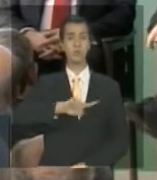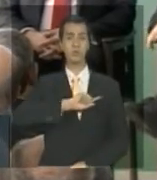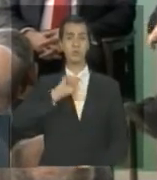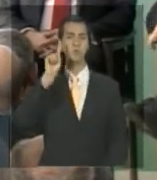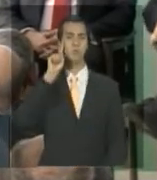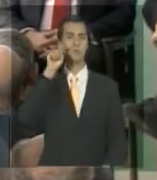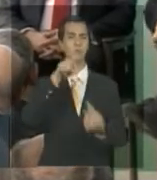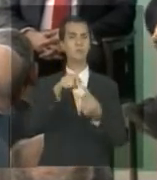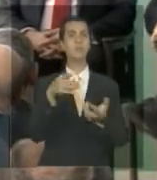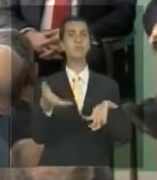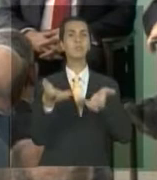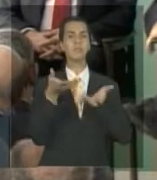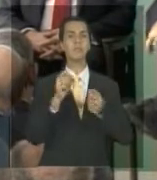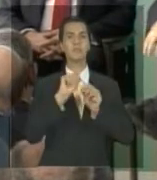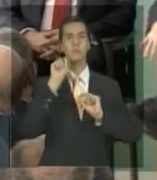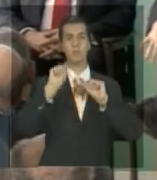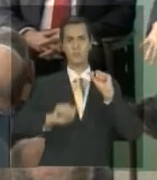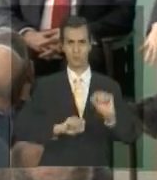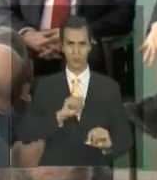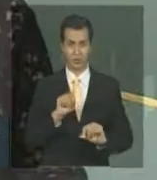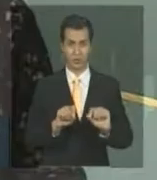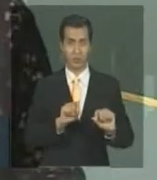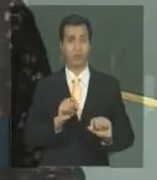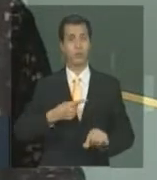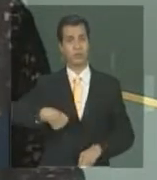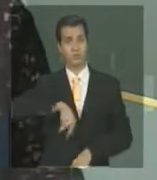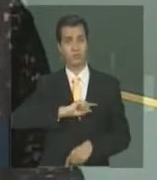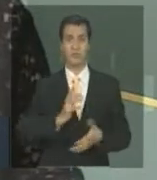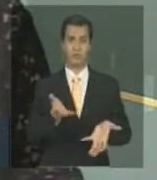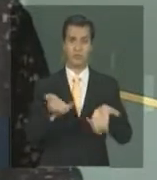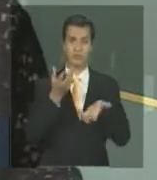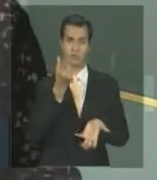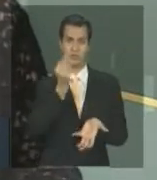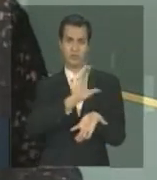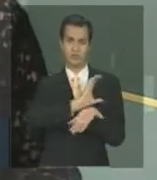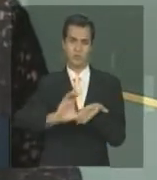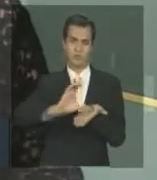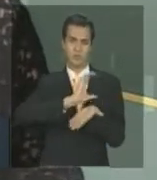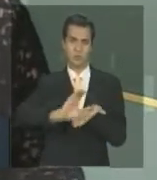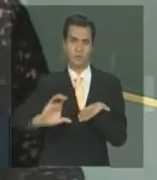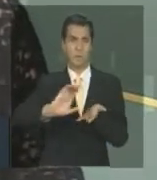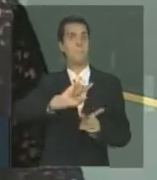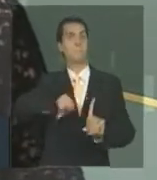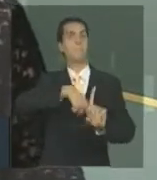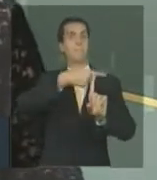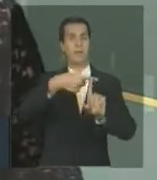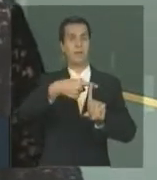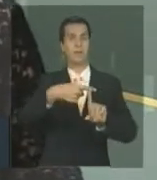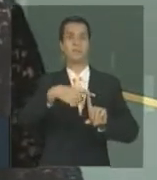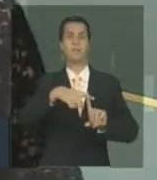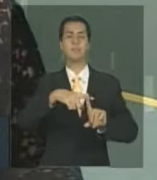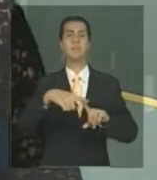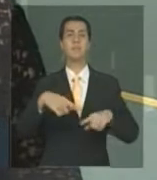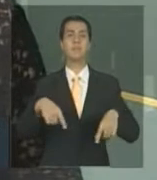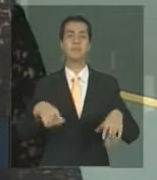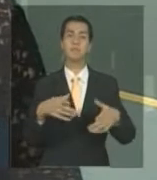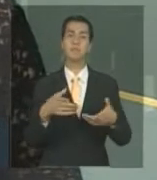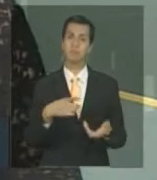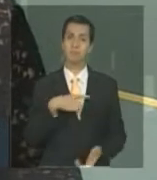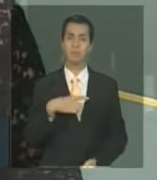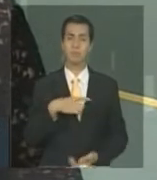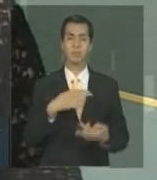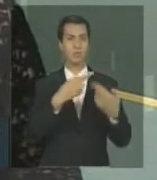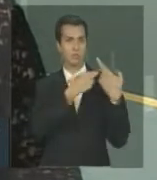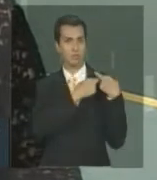que é fazer o investimento público crescer, está nas mãos do gestor